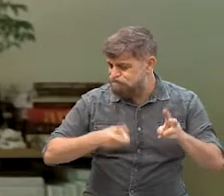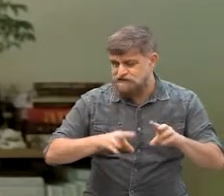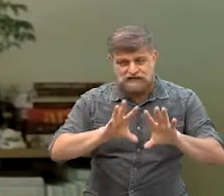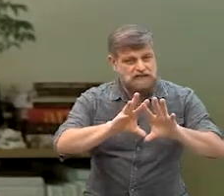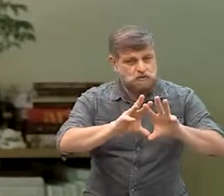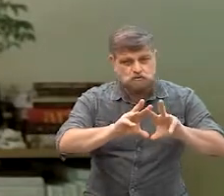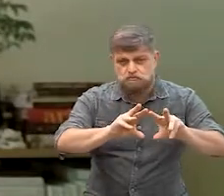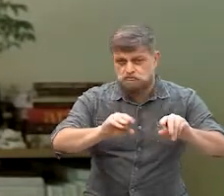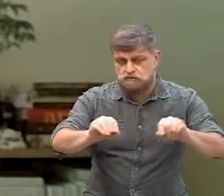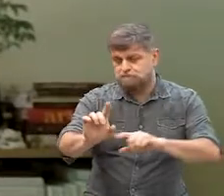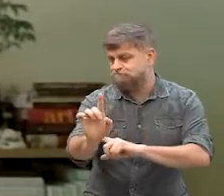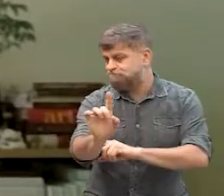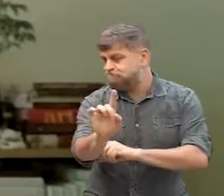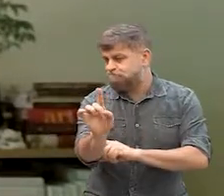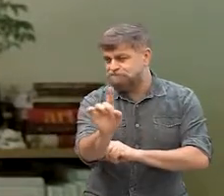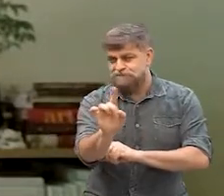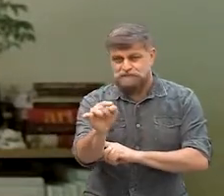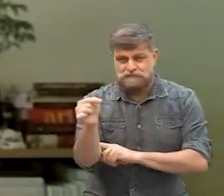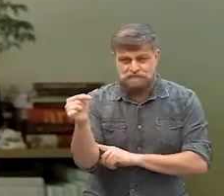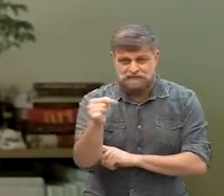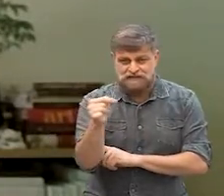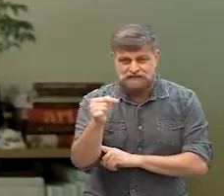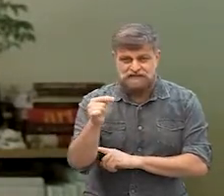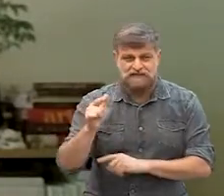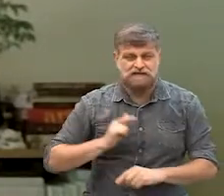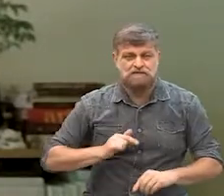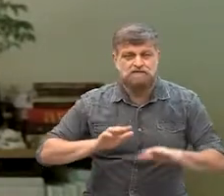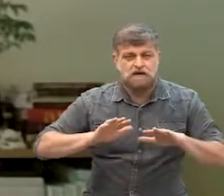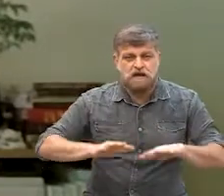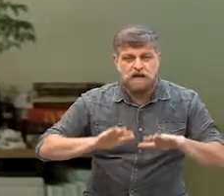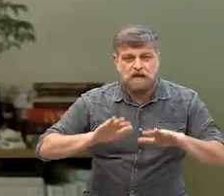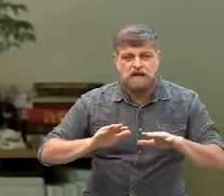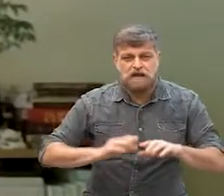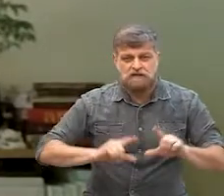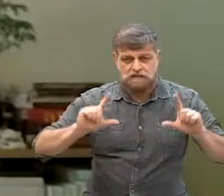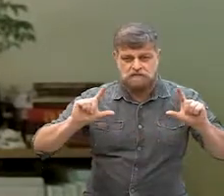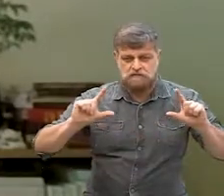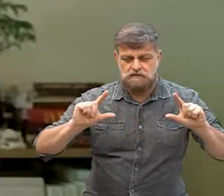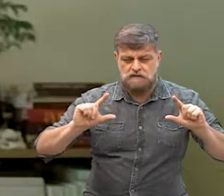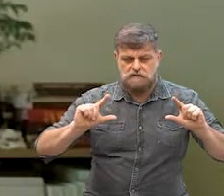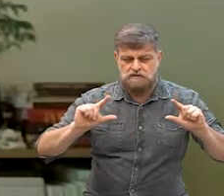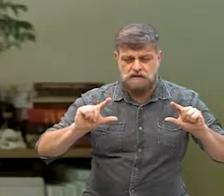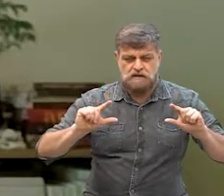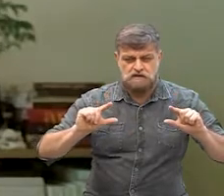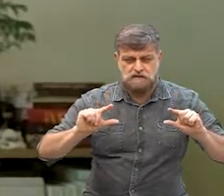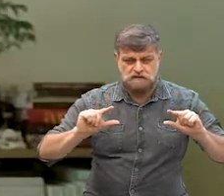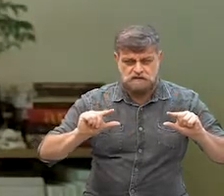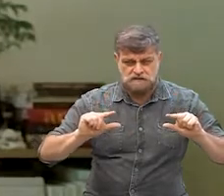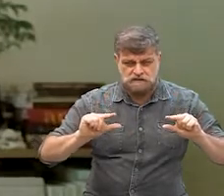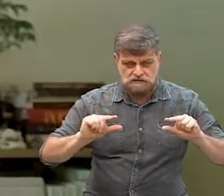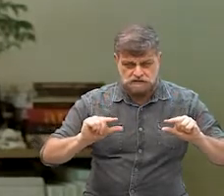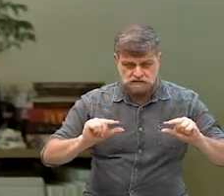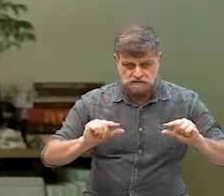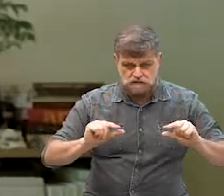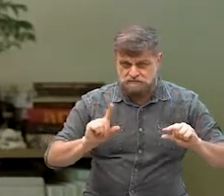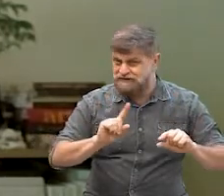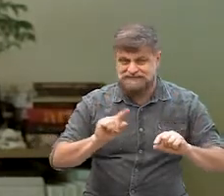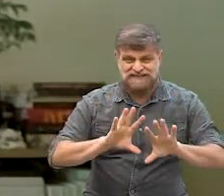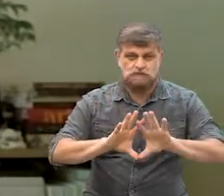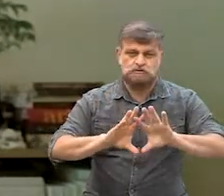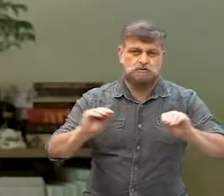ele não desaparece, que o máximo que ele faz é ficar cada vez menor até atingir nanoestruturas,